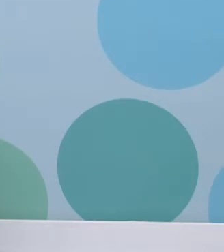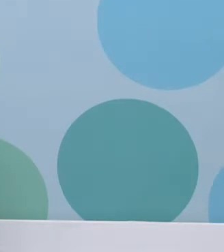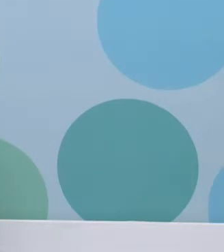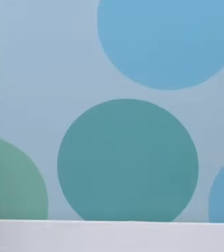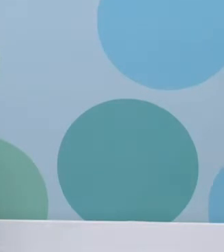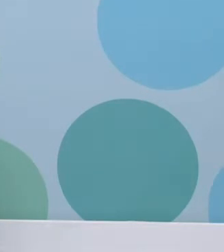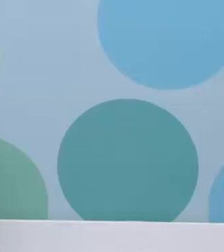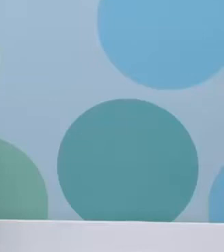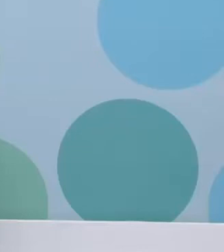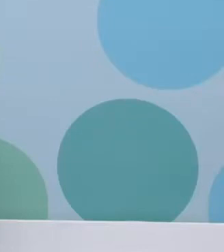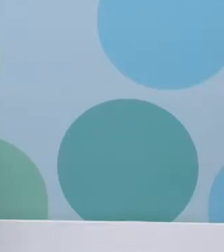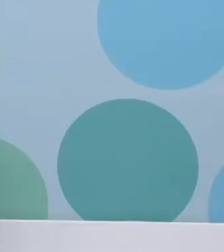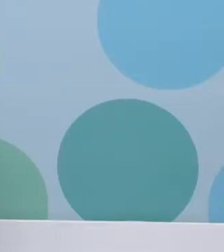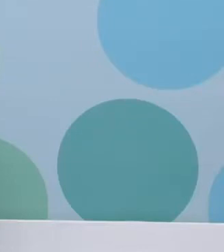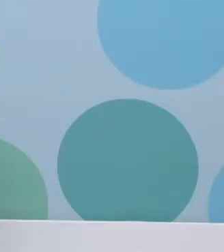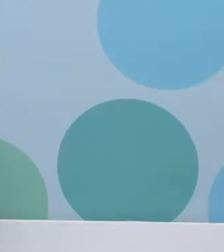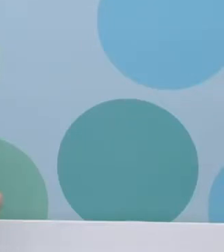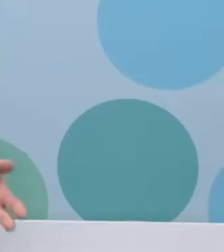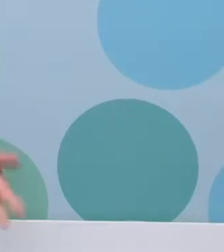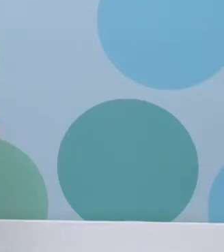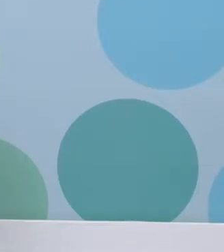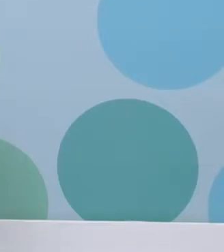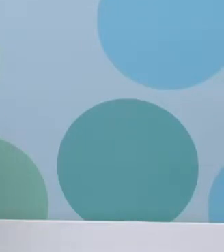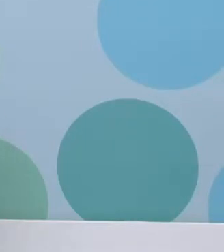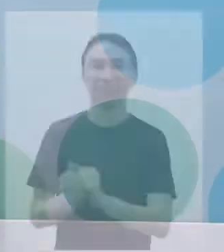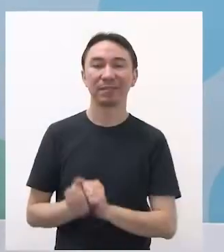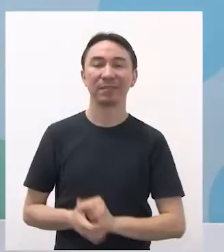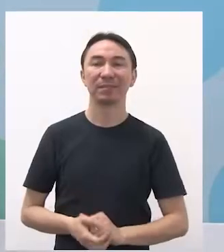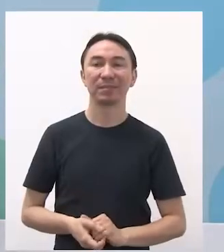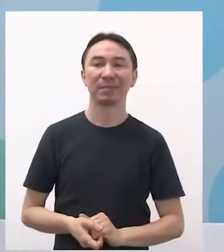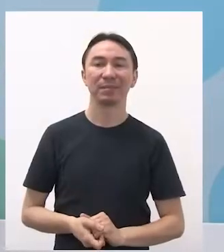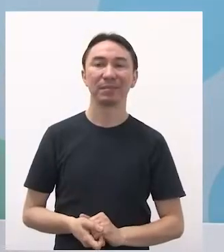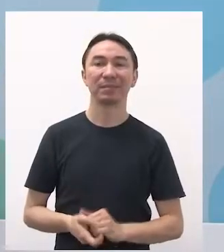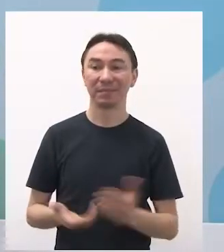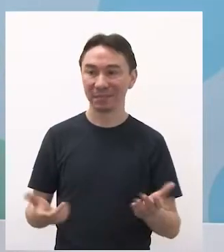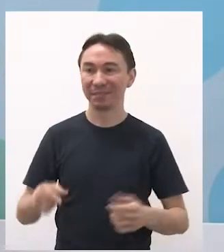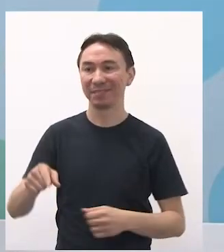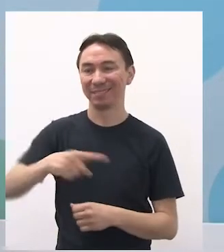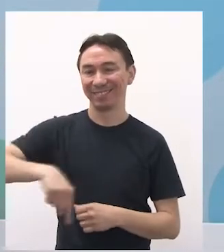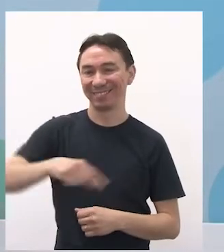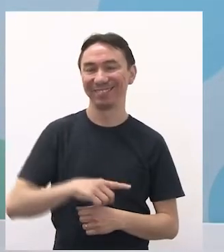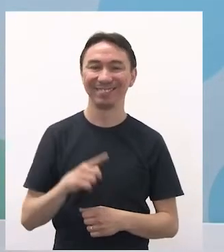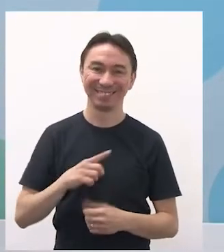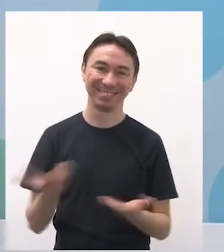primeiro momento, está a professora Valéria. Bom dia, Valéria. Seja bem-vinda à nossa formação de hoje.